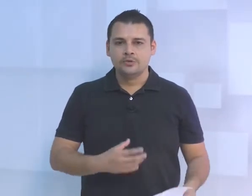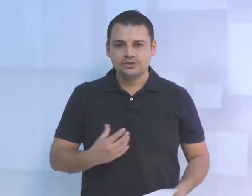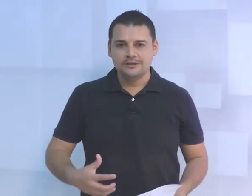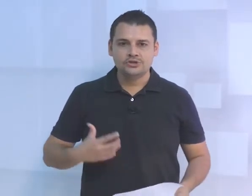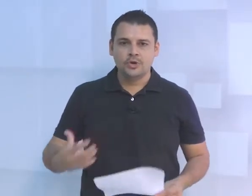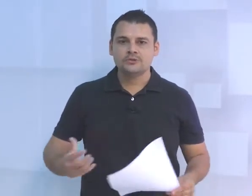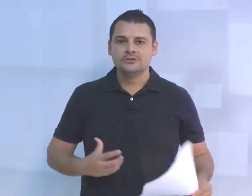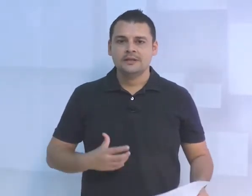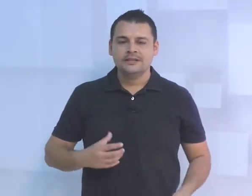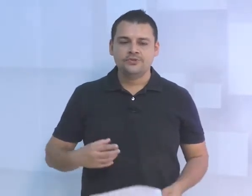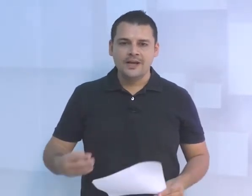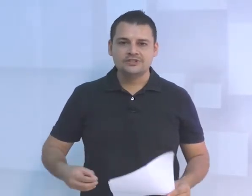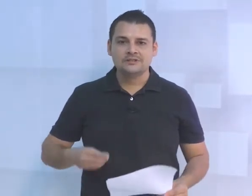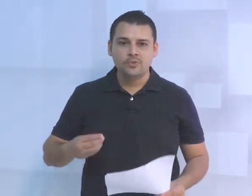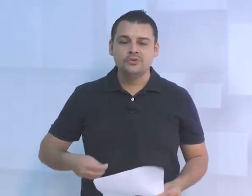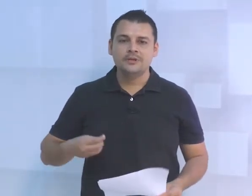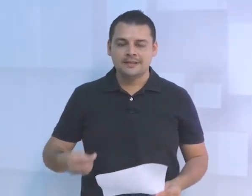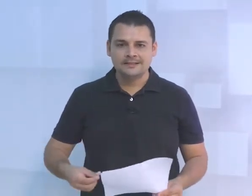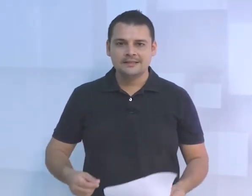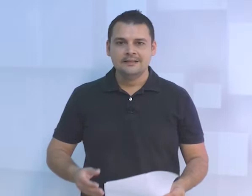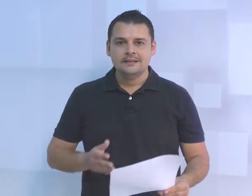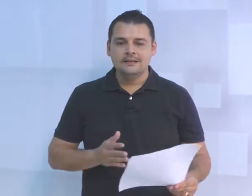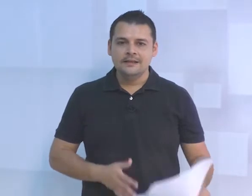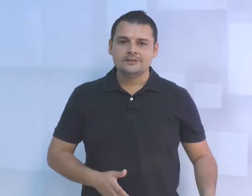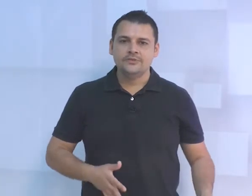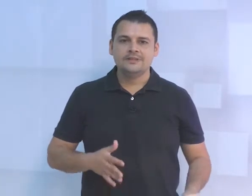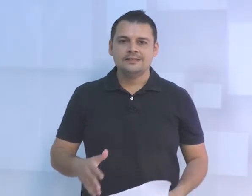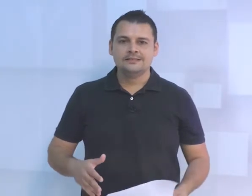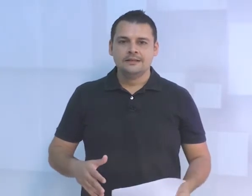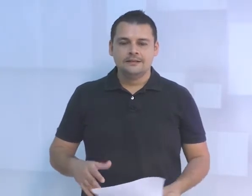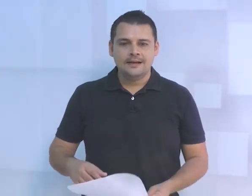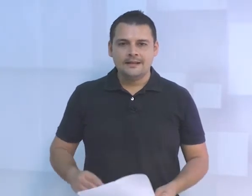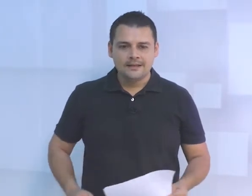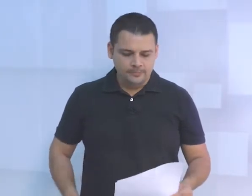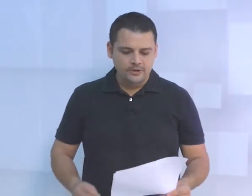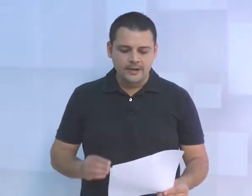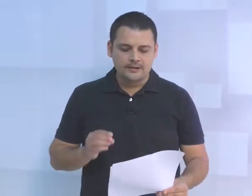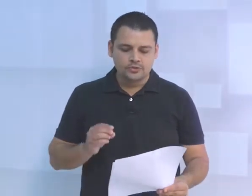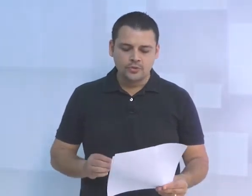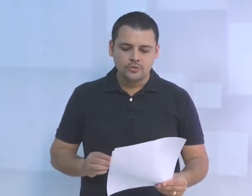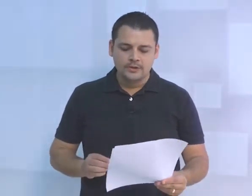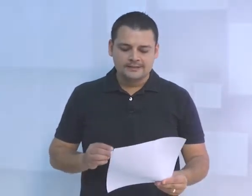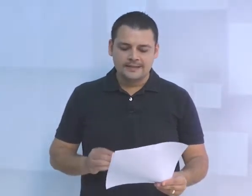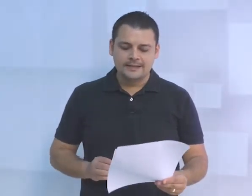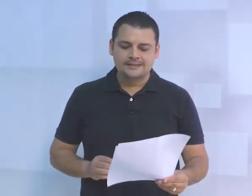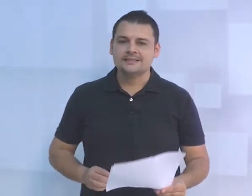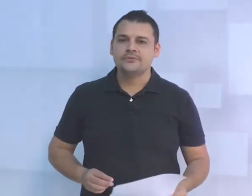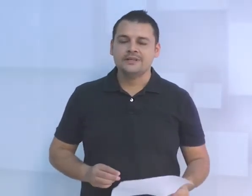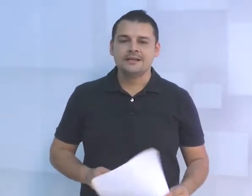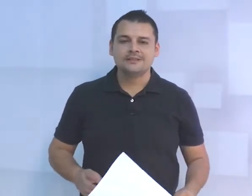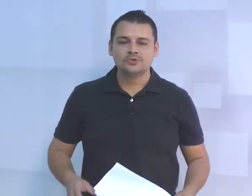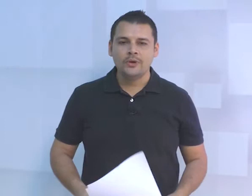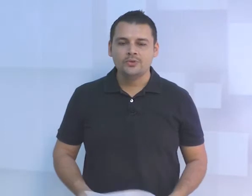então uma rotina de jogos e de viagens muito intensa e atividades na arena plínio marin o jogo será na